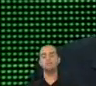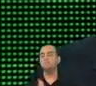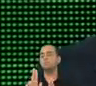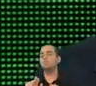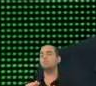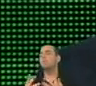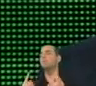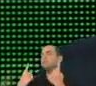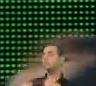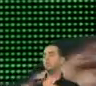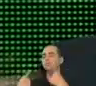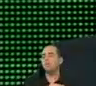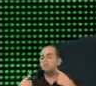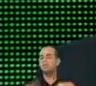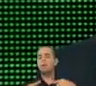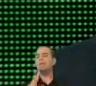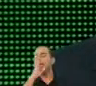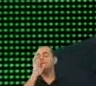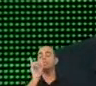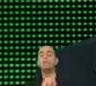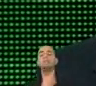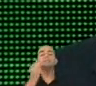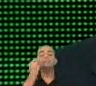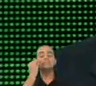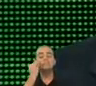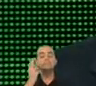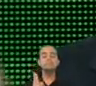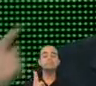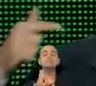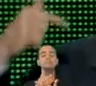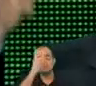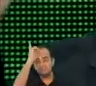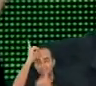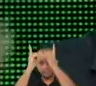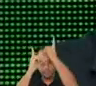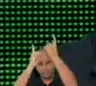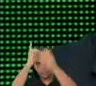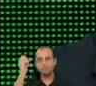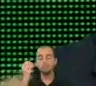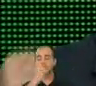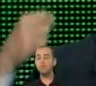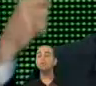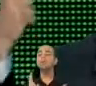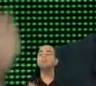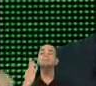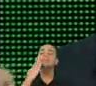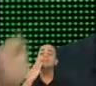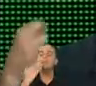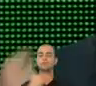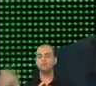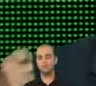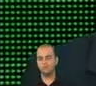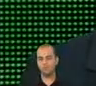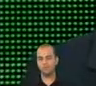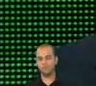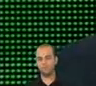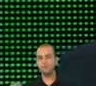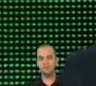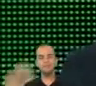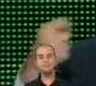jogo pelo Brasil. Nunca fiz oposição sectária, sempre procurei dar ideias, propor, mesmo no